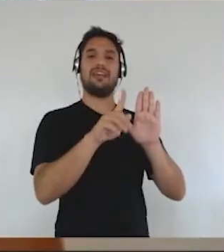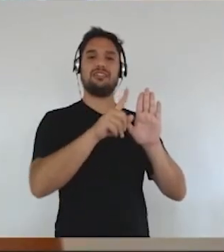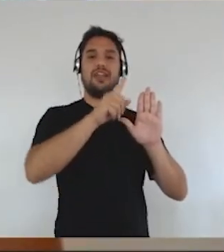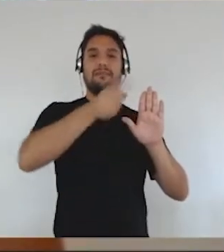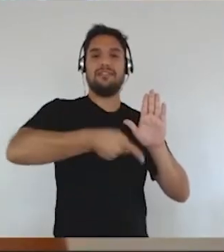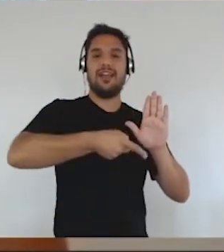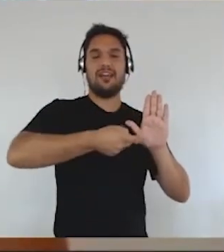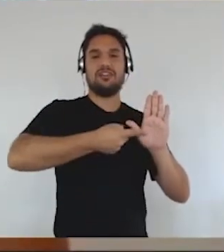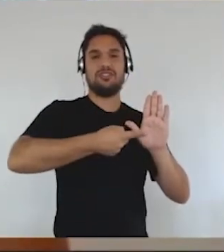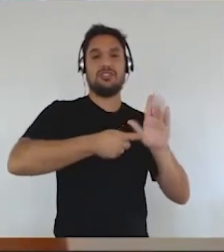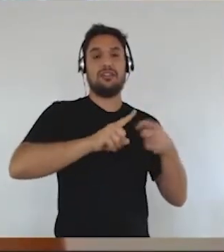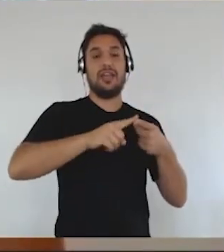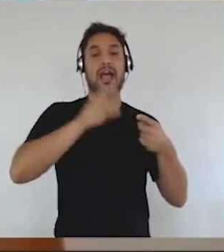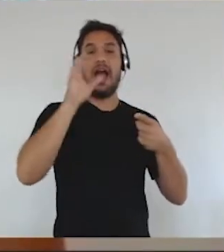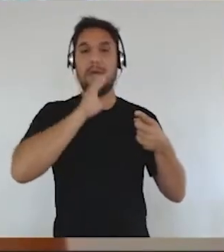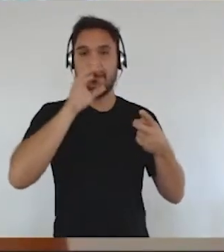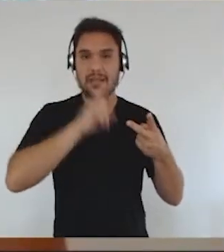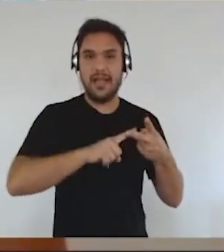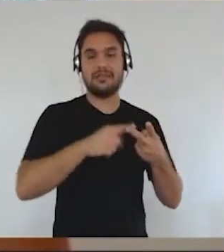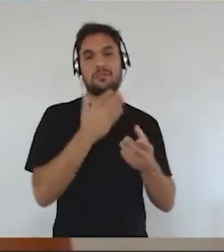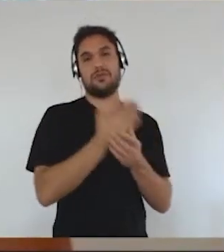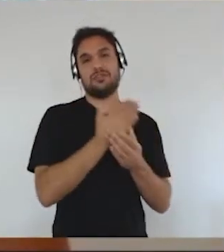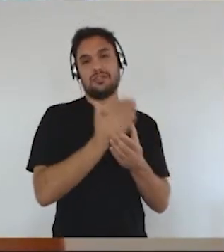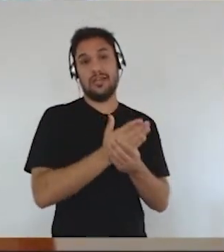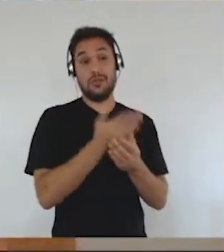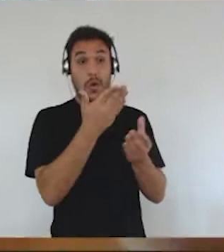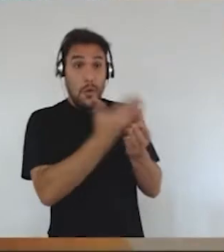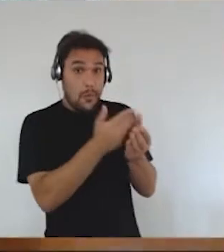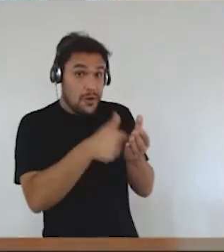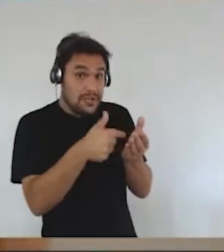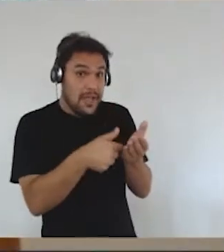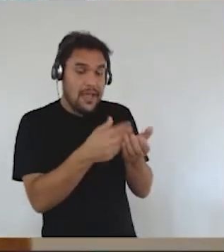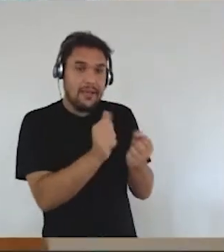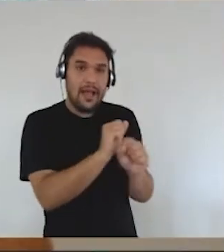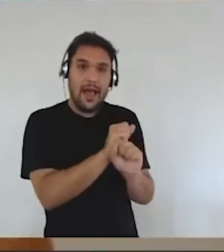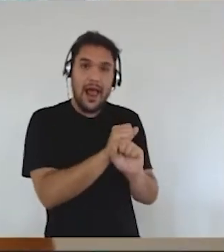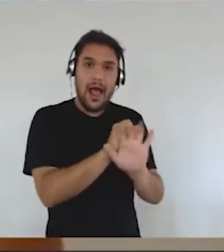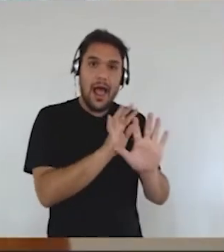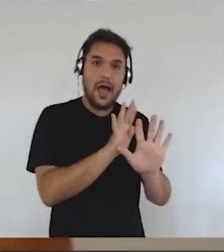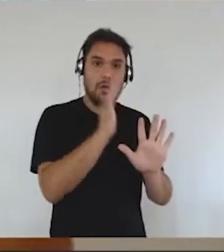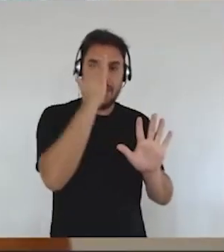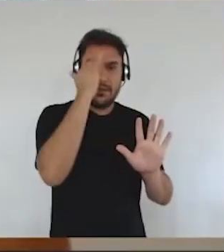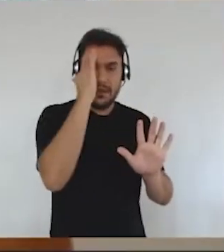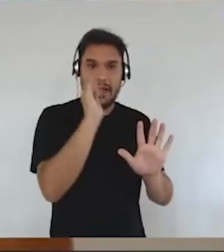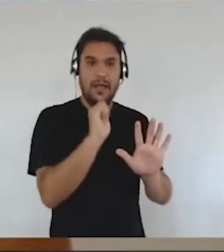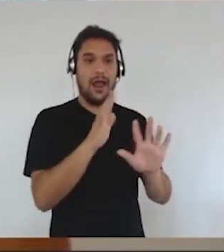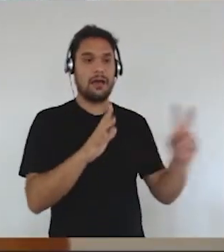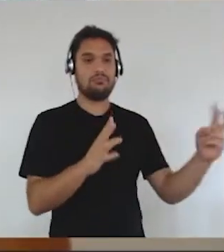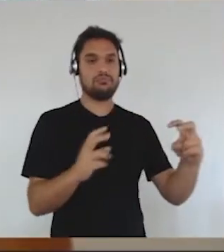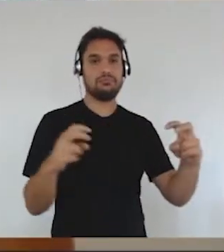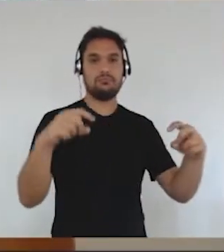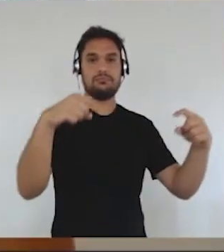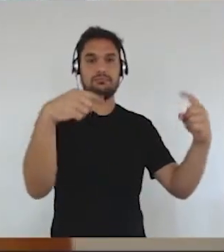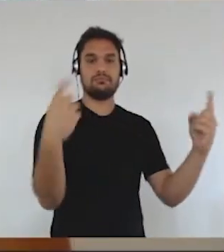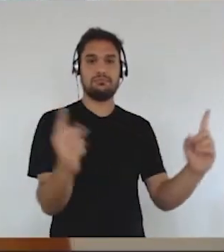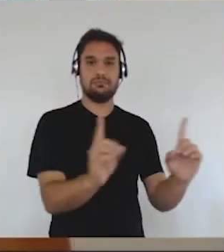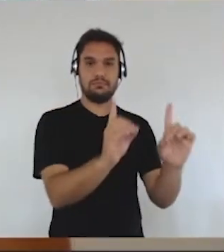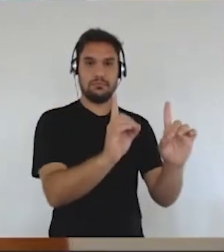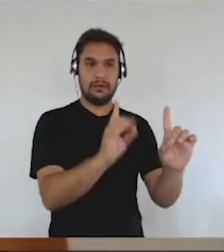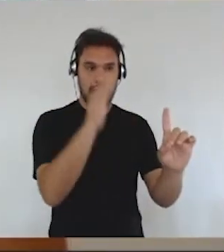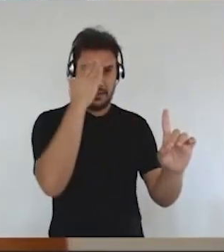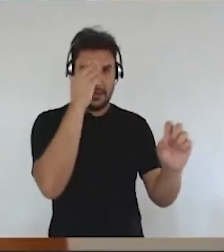celeridade, a eficiência, a transparência do processo para os litigantes e também